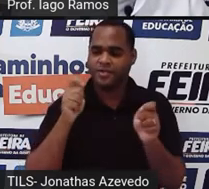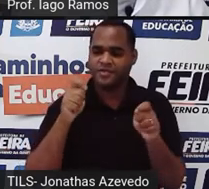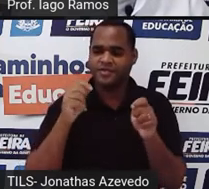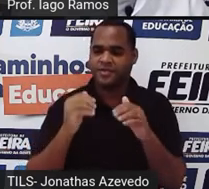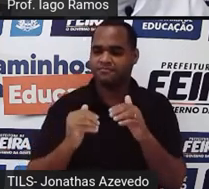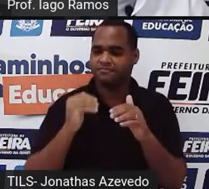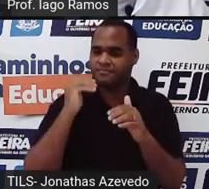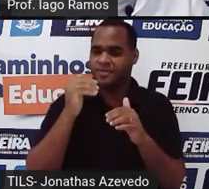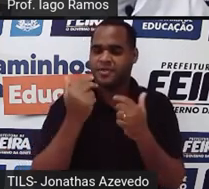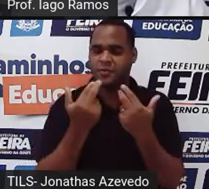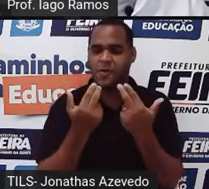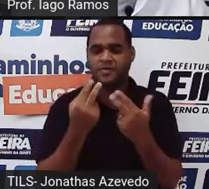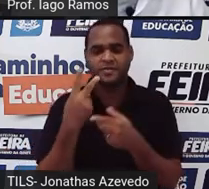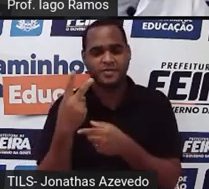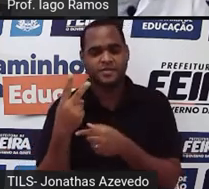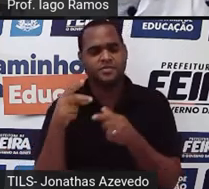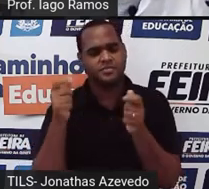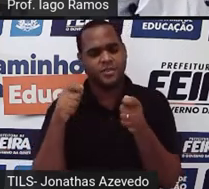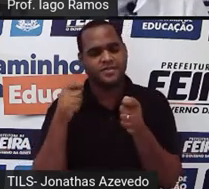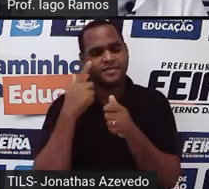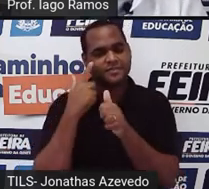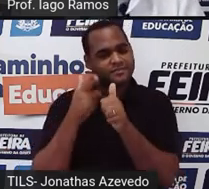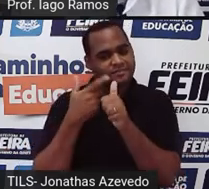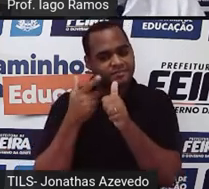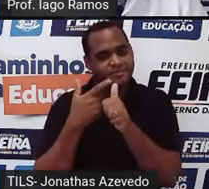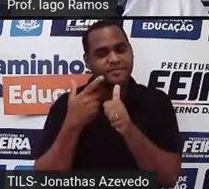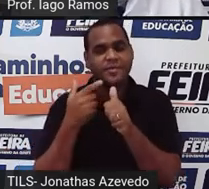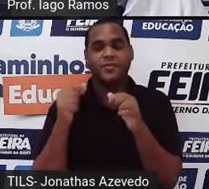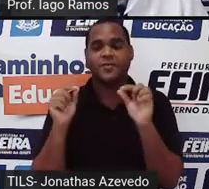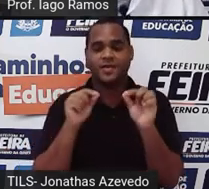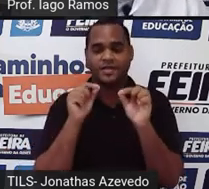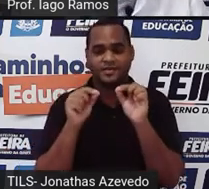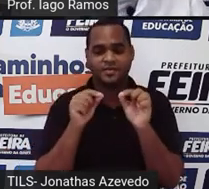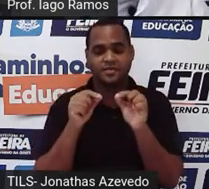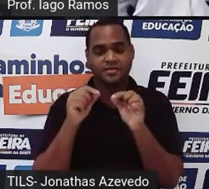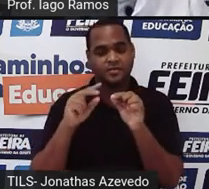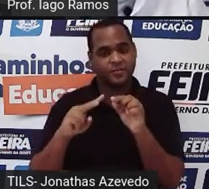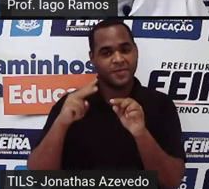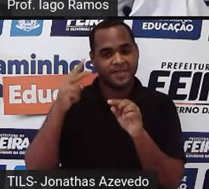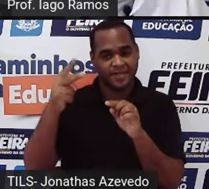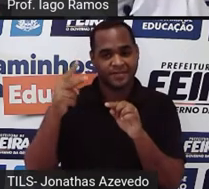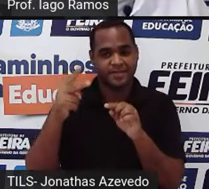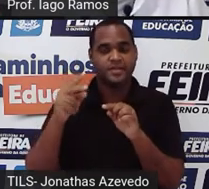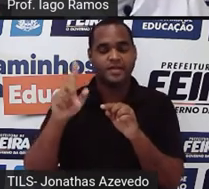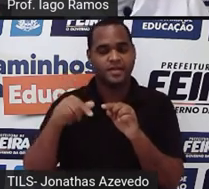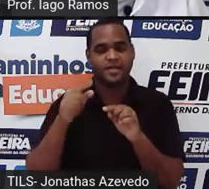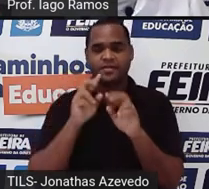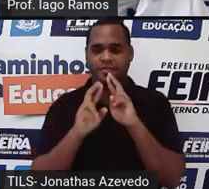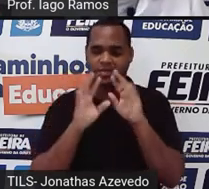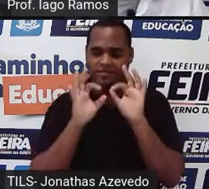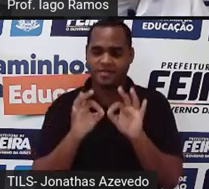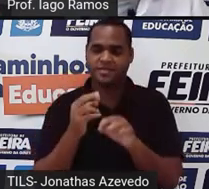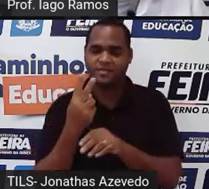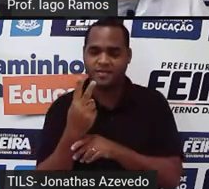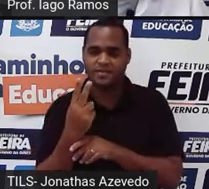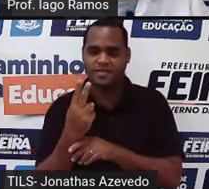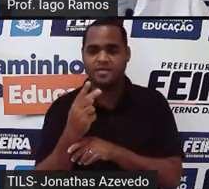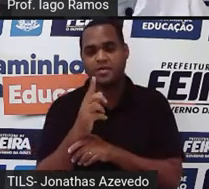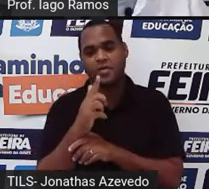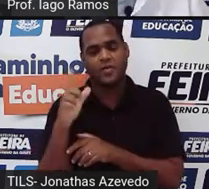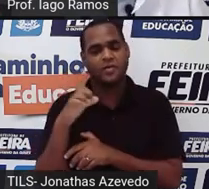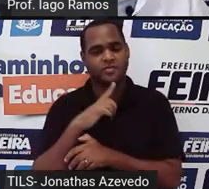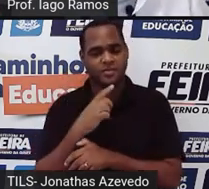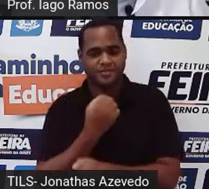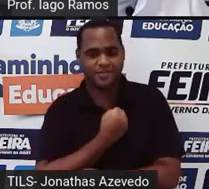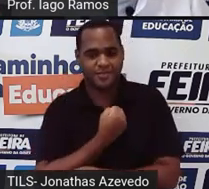a gente começa a calcular raízes a partir da raiz quadrada. Quando o índice da raiz é 2, tá? Não existe raiz com índice